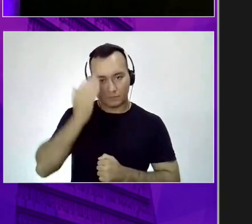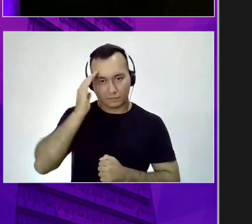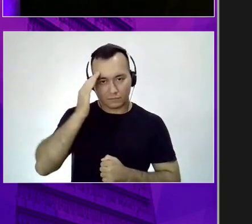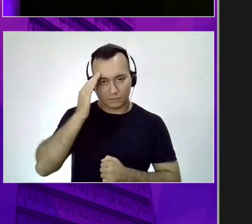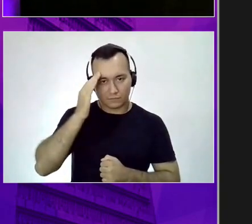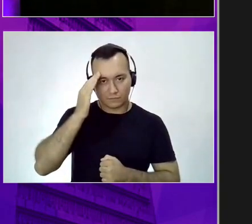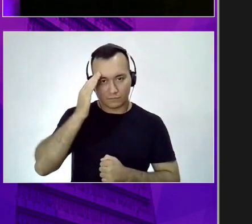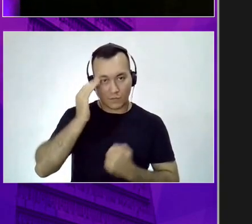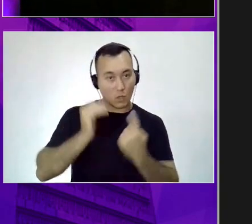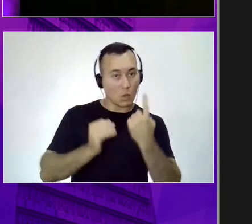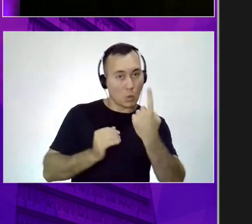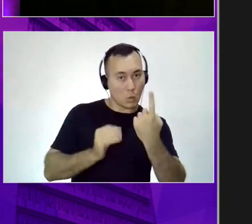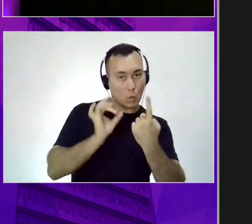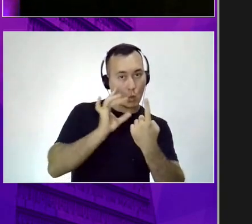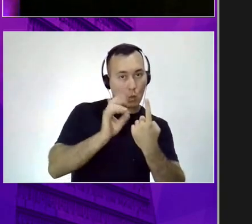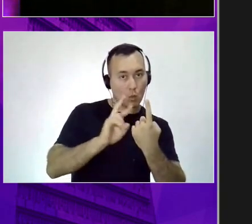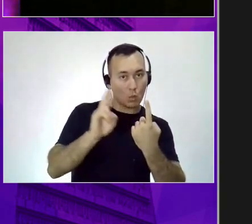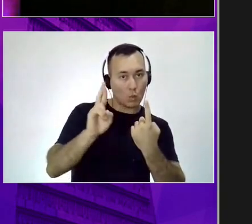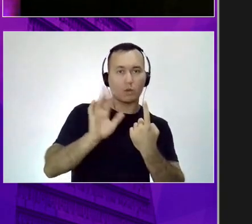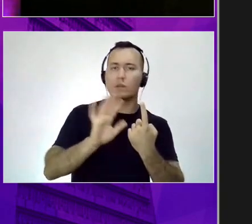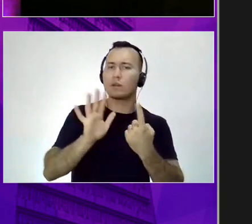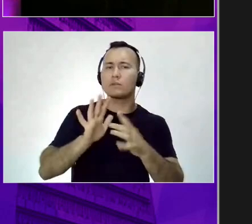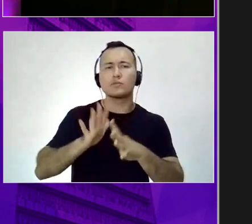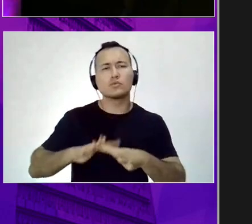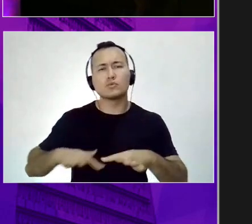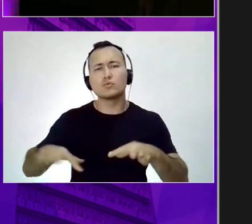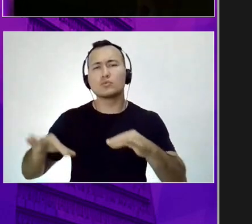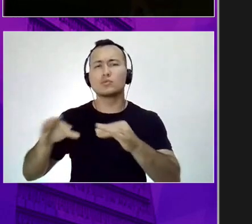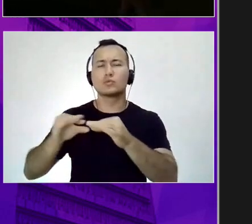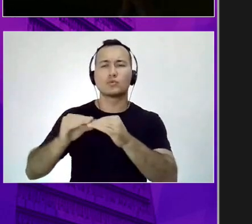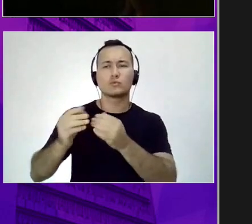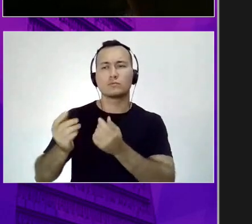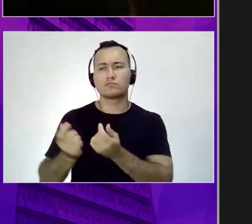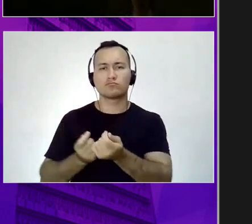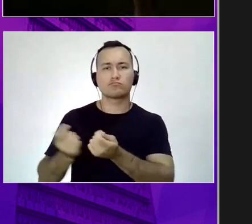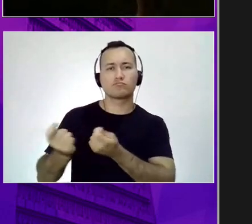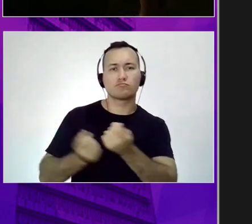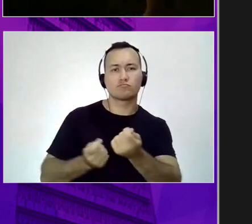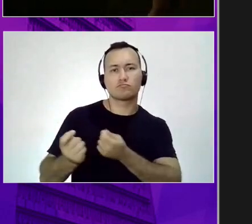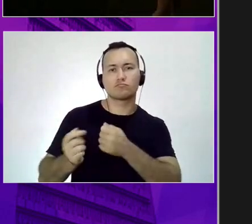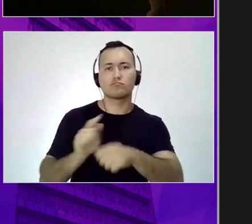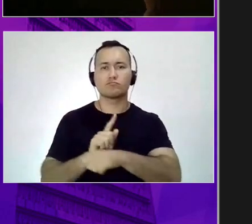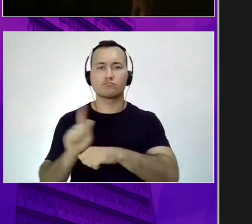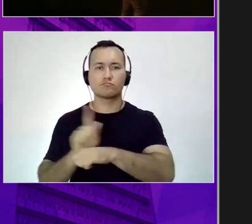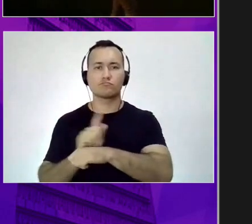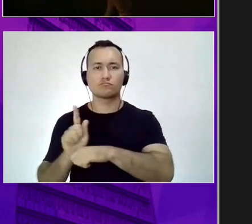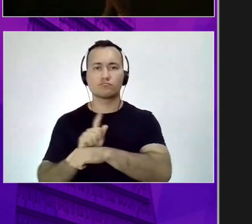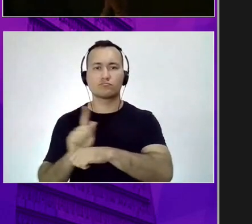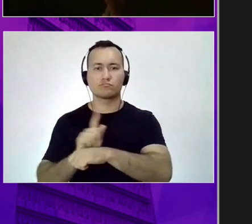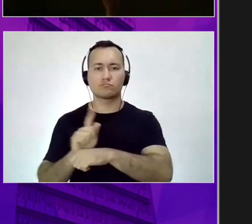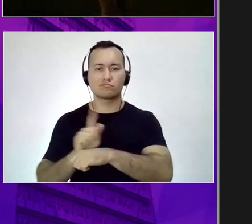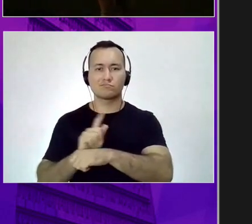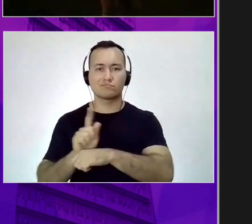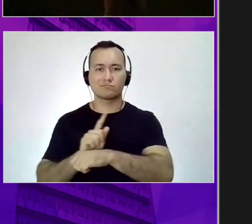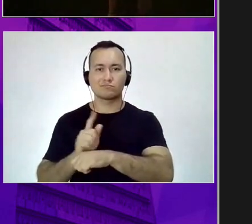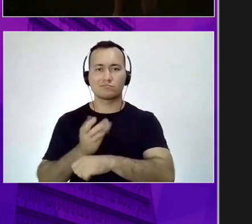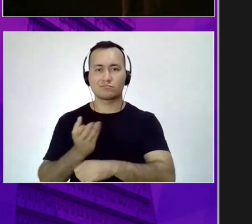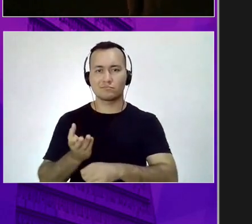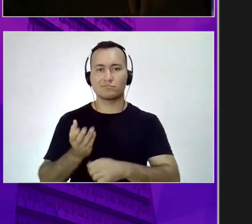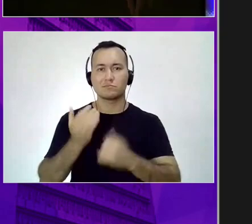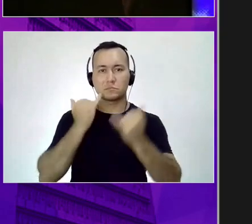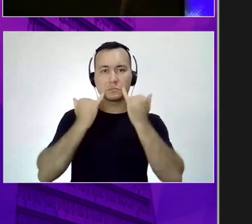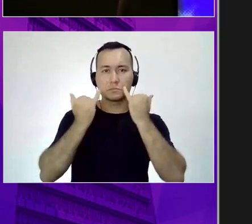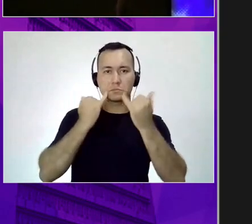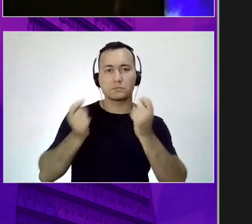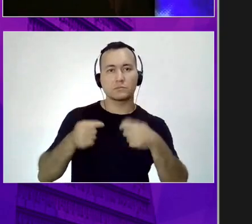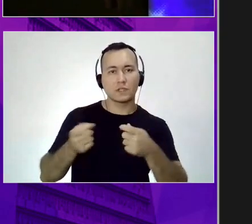se sentir dono daquela informação. Né? Para quem? Para quem precisa consumir. Tá? E isso pode ser feito